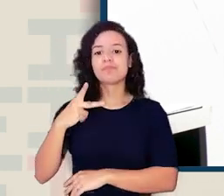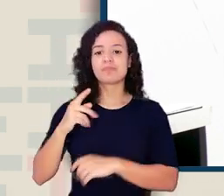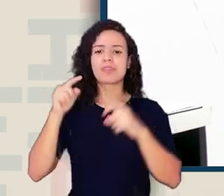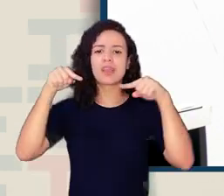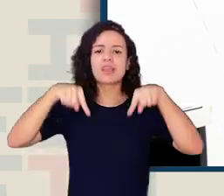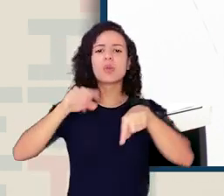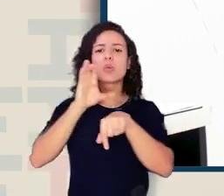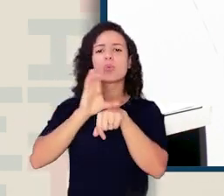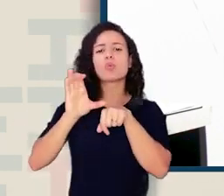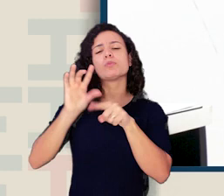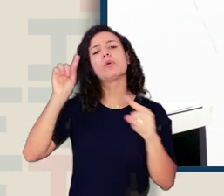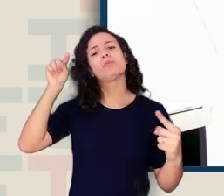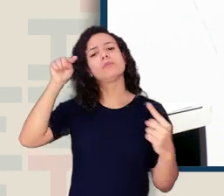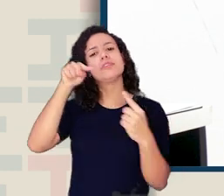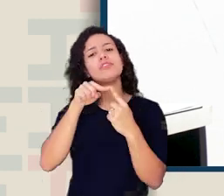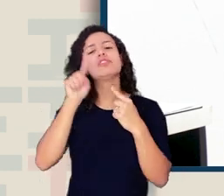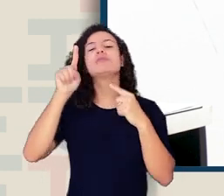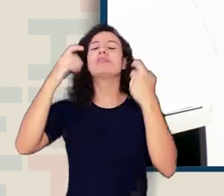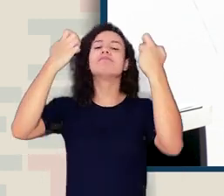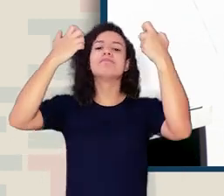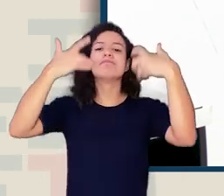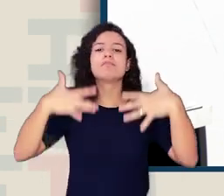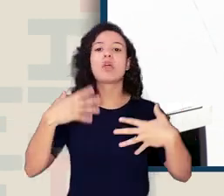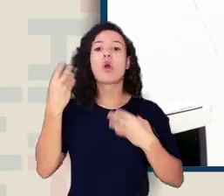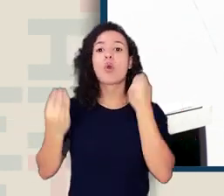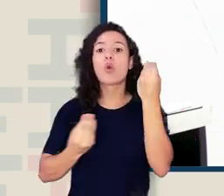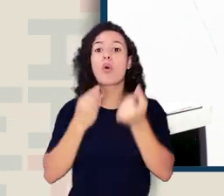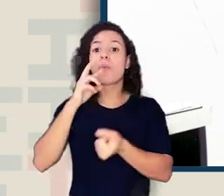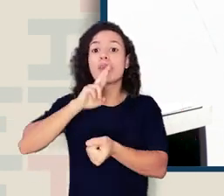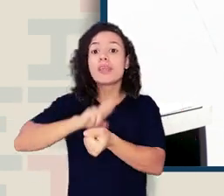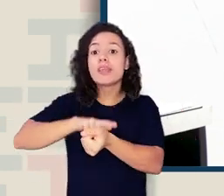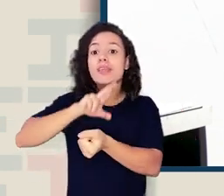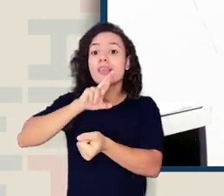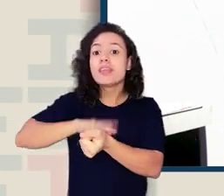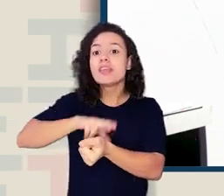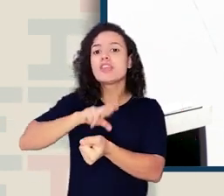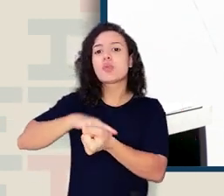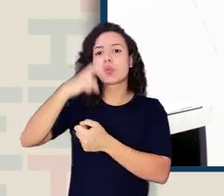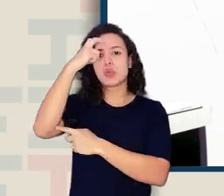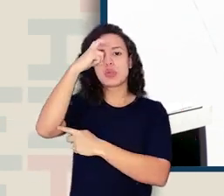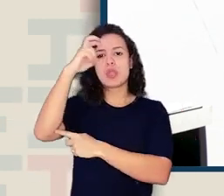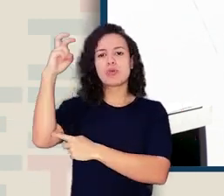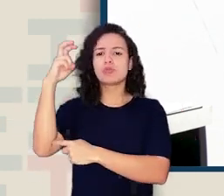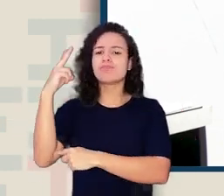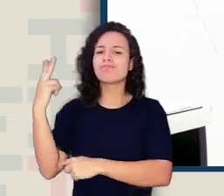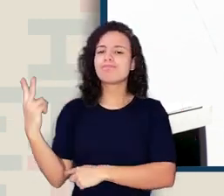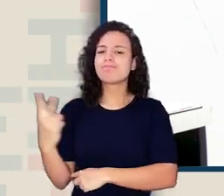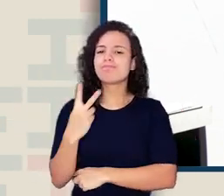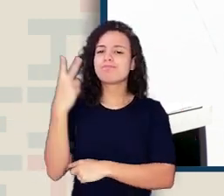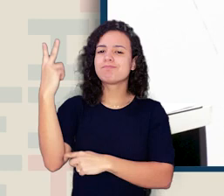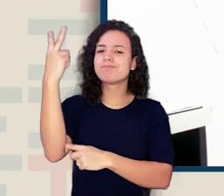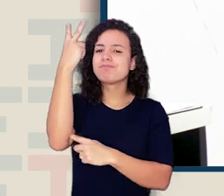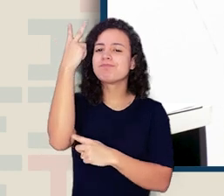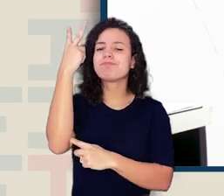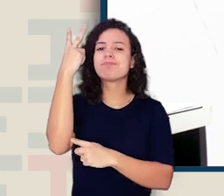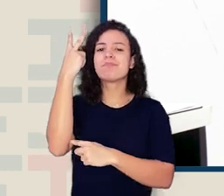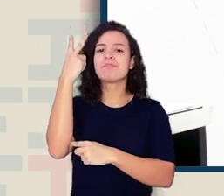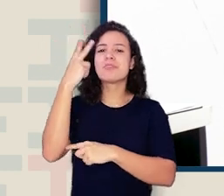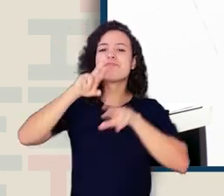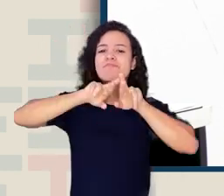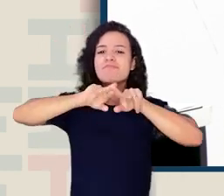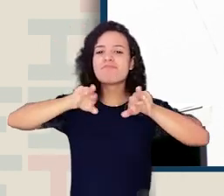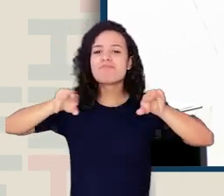esse nosso curso, o objetivo é falar como a rítmica dessa cultura tão rica e diversa do